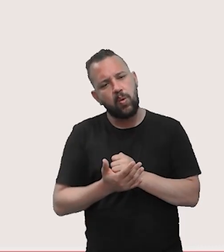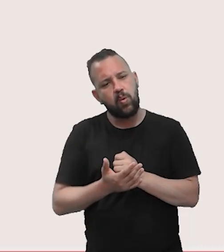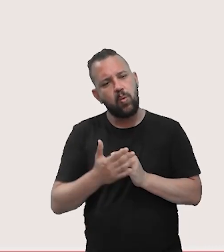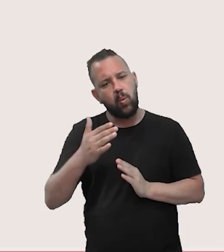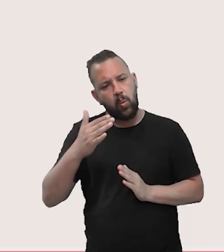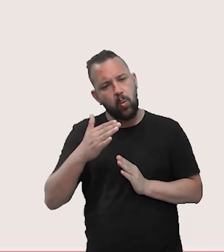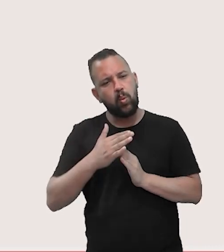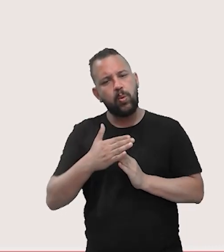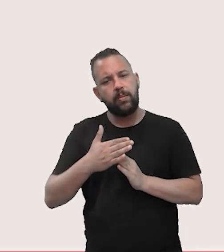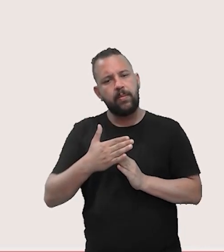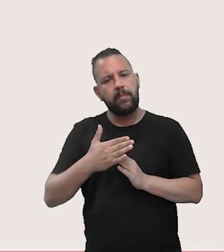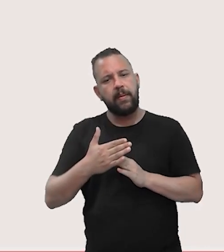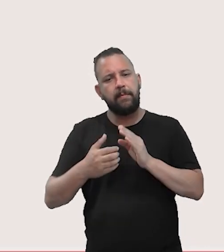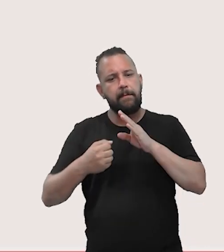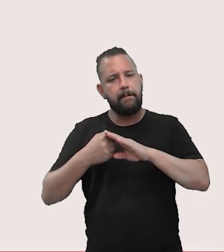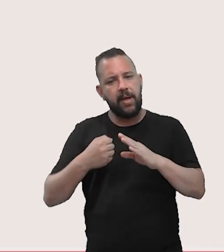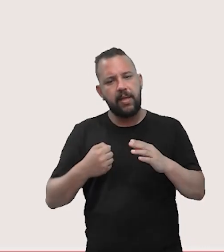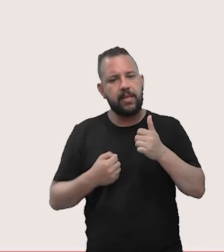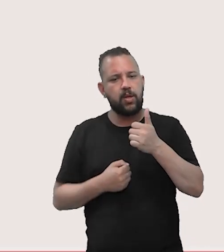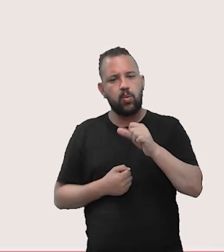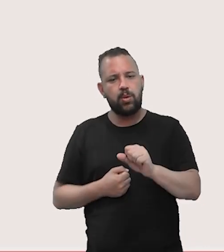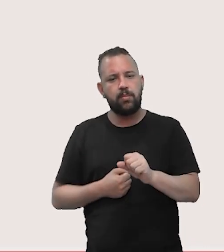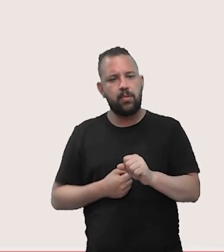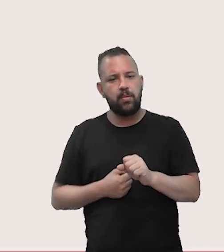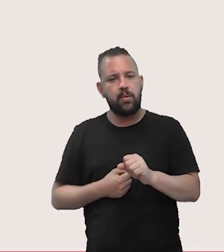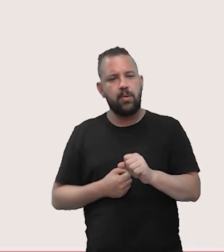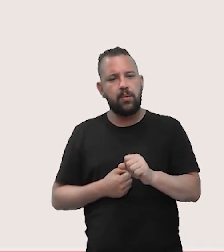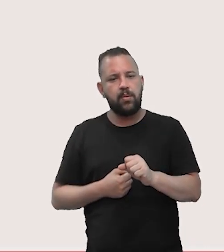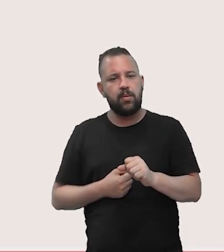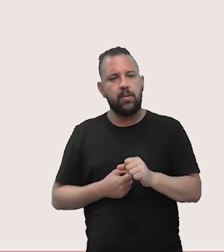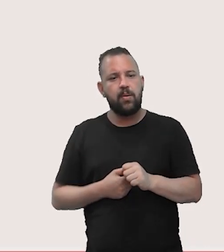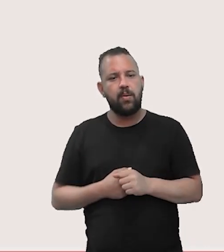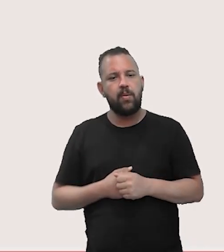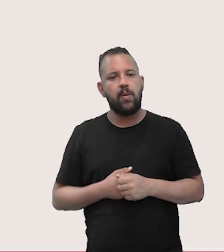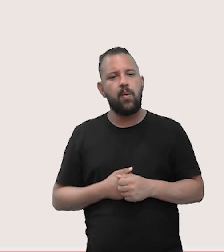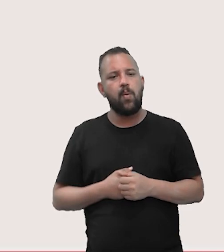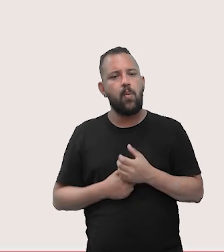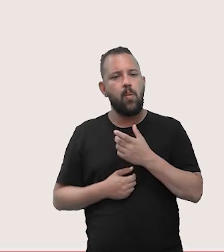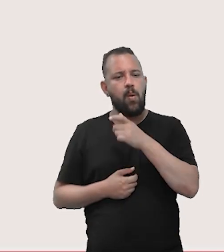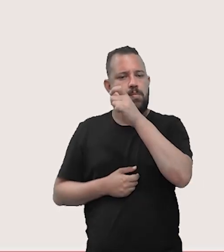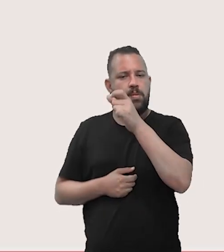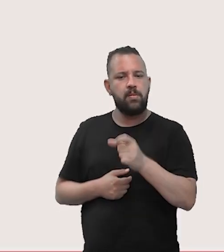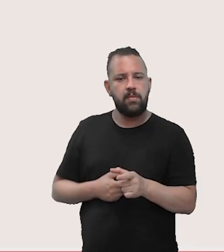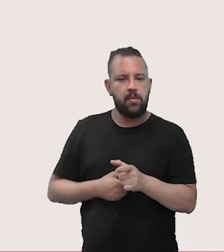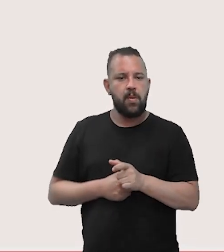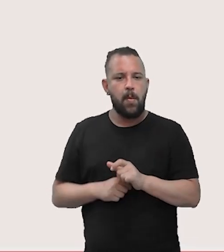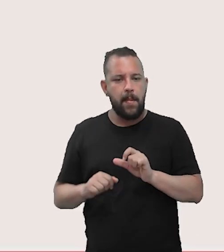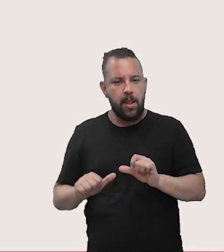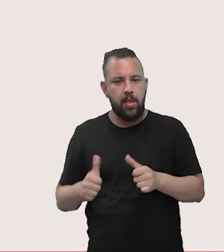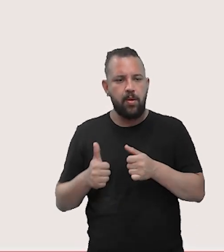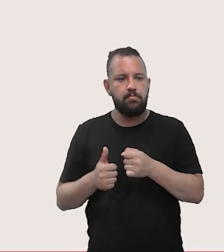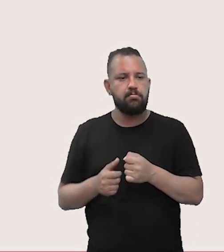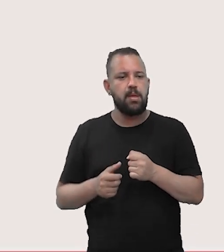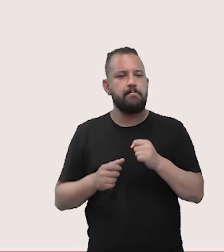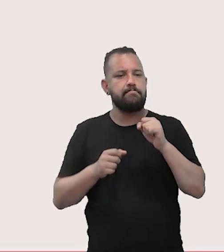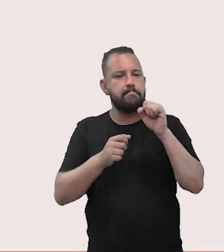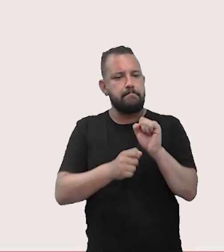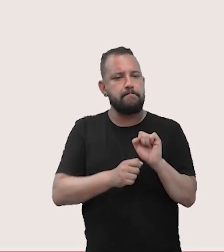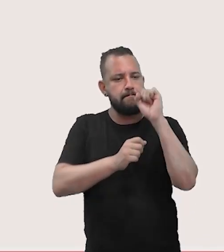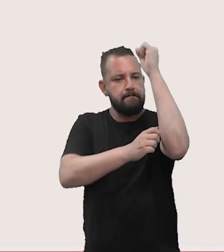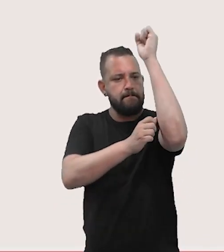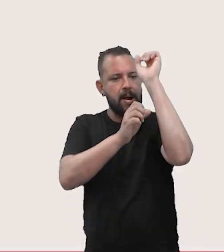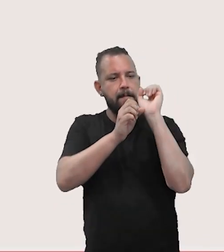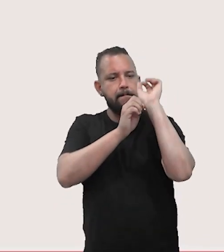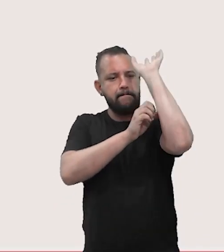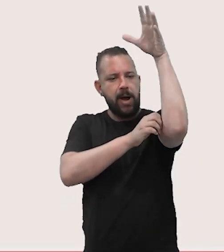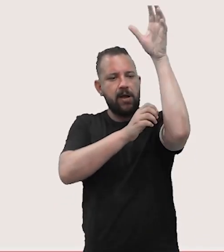com uma média de 18 pontos por jogo, um jogador foi eleito o melhor do campeonato de